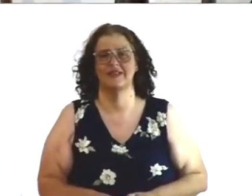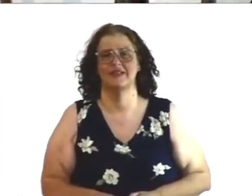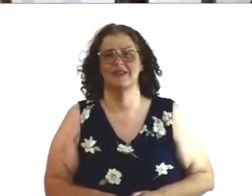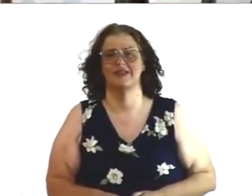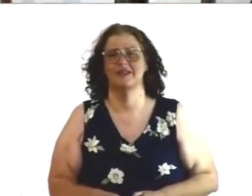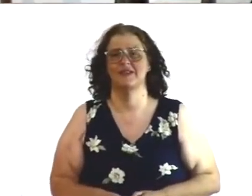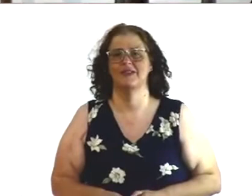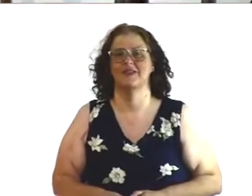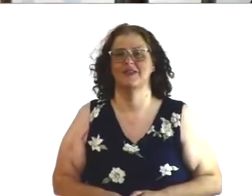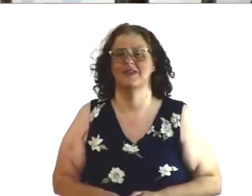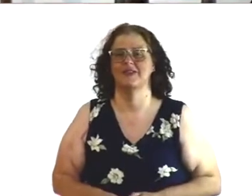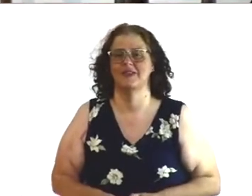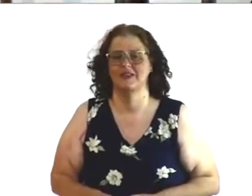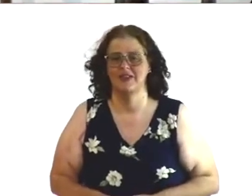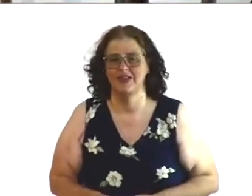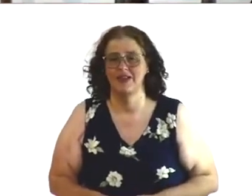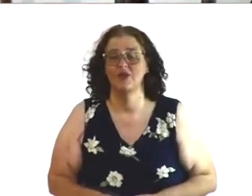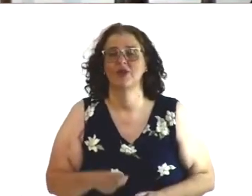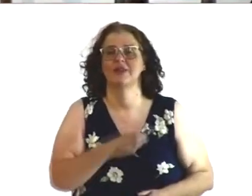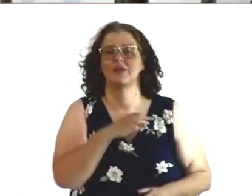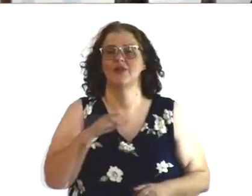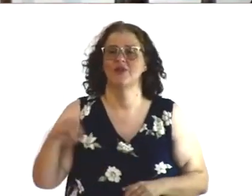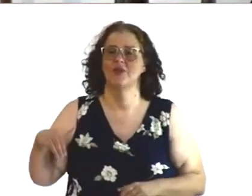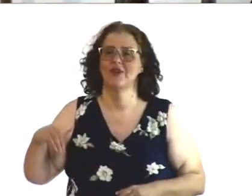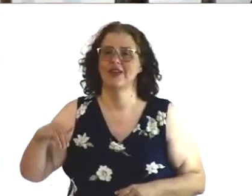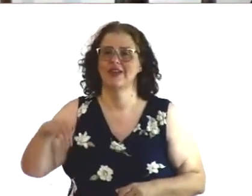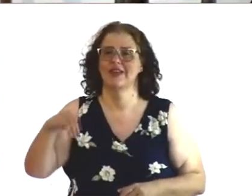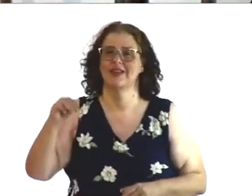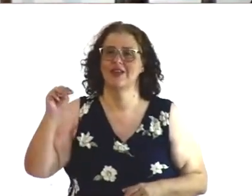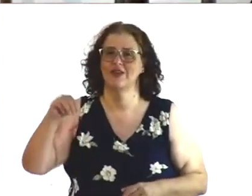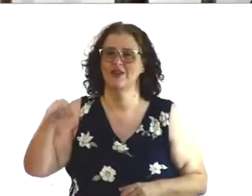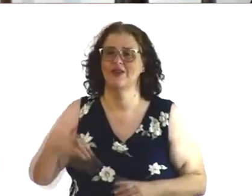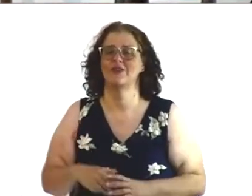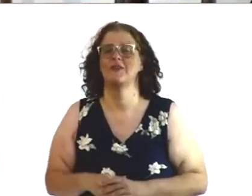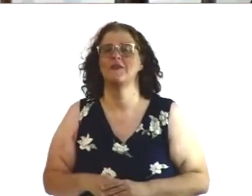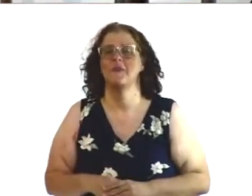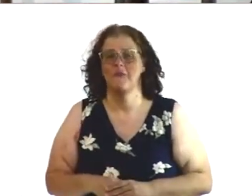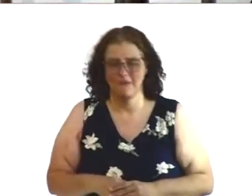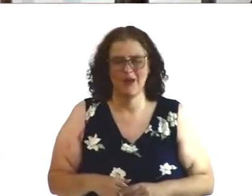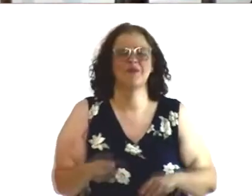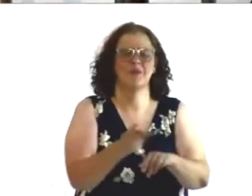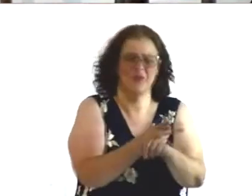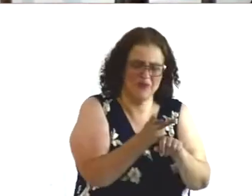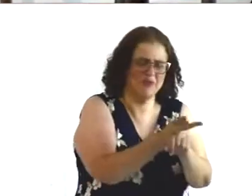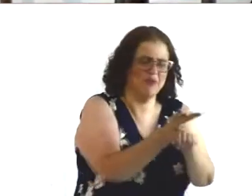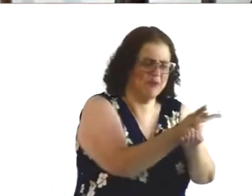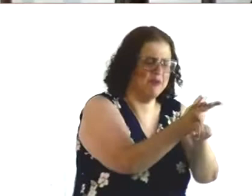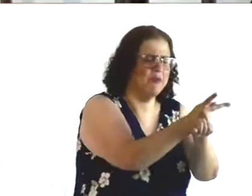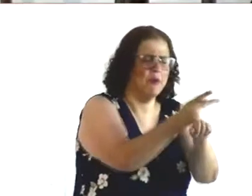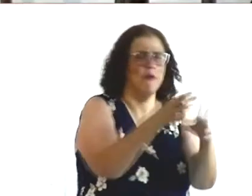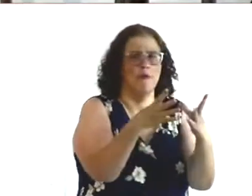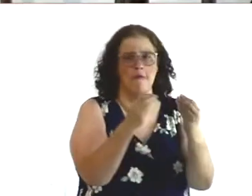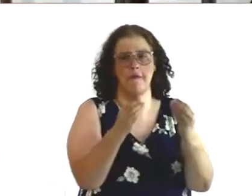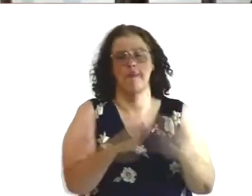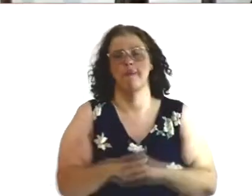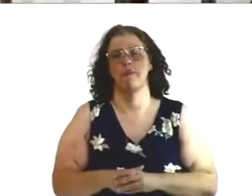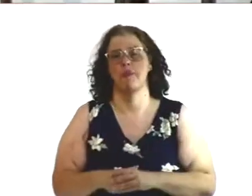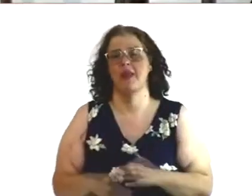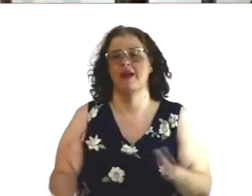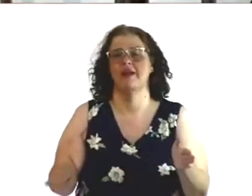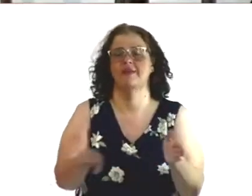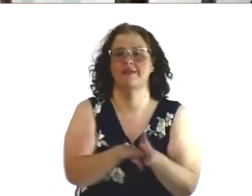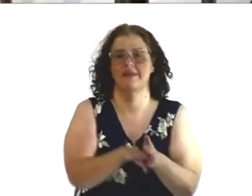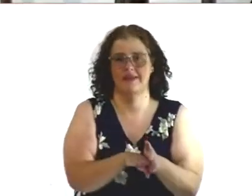São os exageros. Os magos são intensivos dessa maneira, até que eles